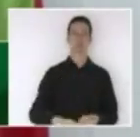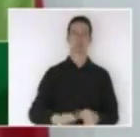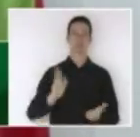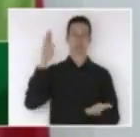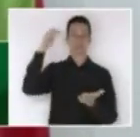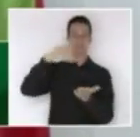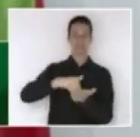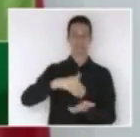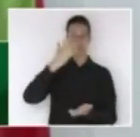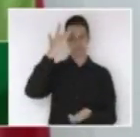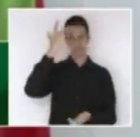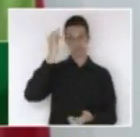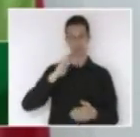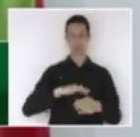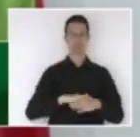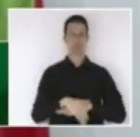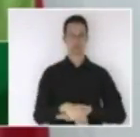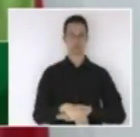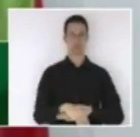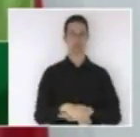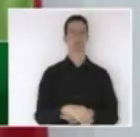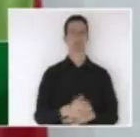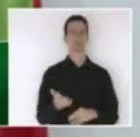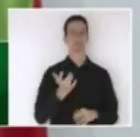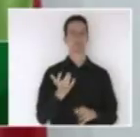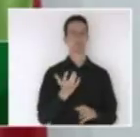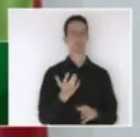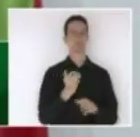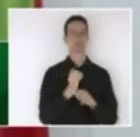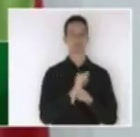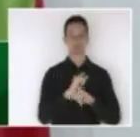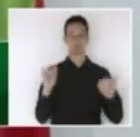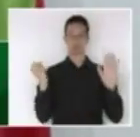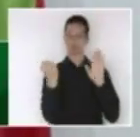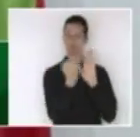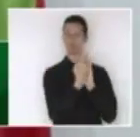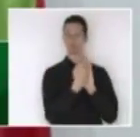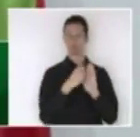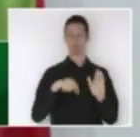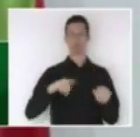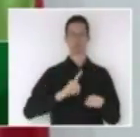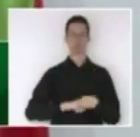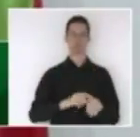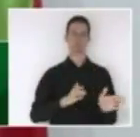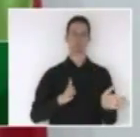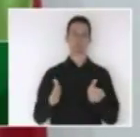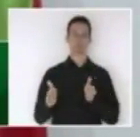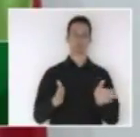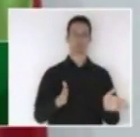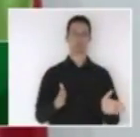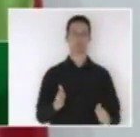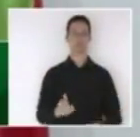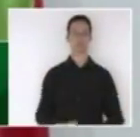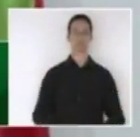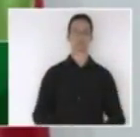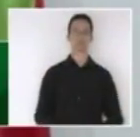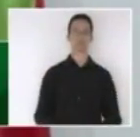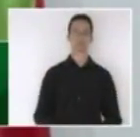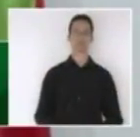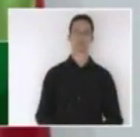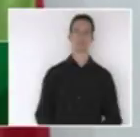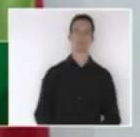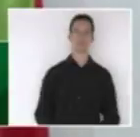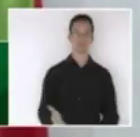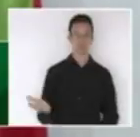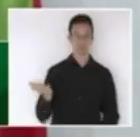aqui registrar este extraordinário momento. Inclusive, nós queremos confrontar e